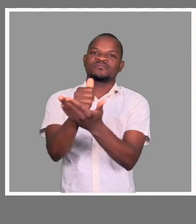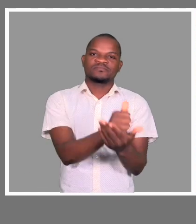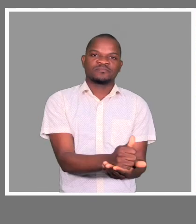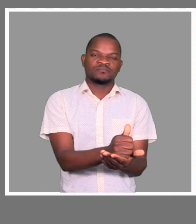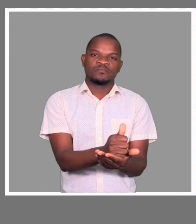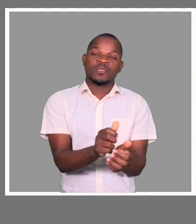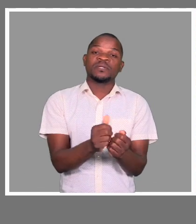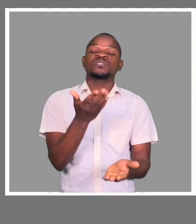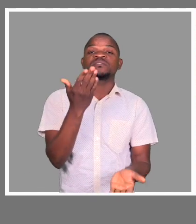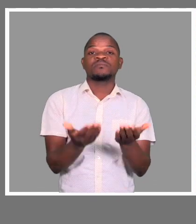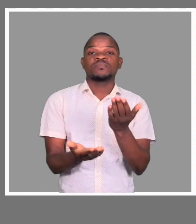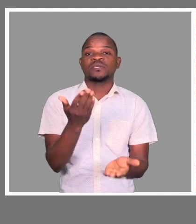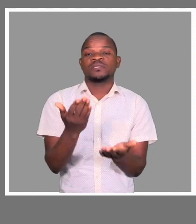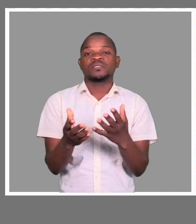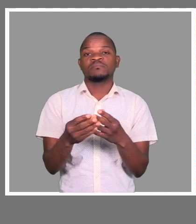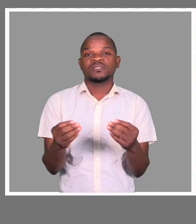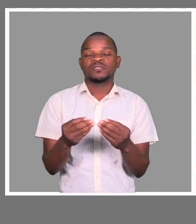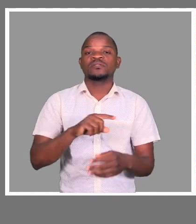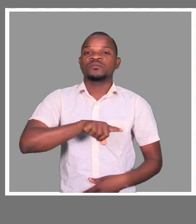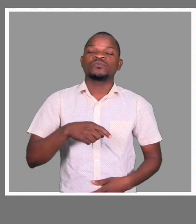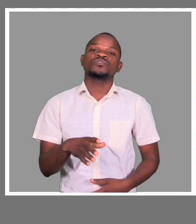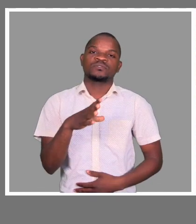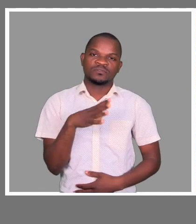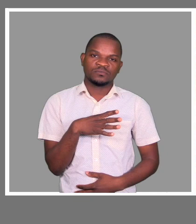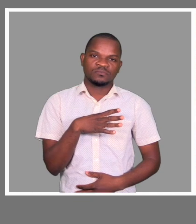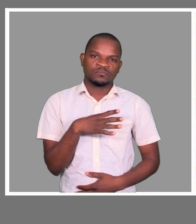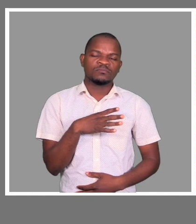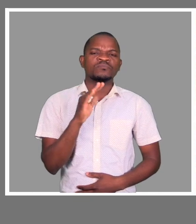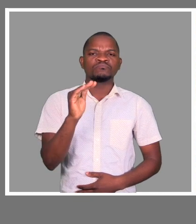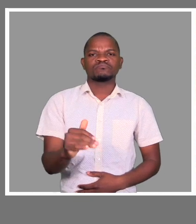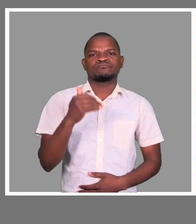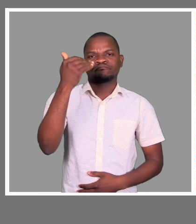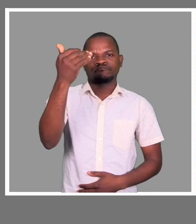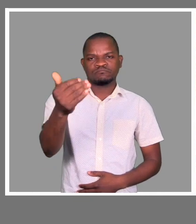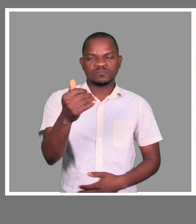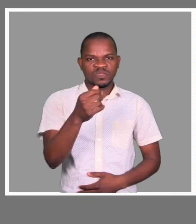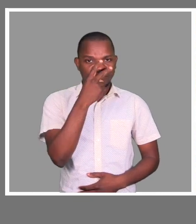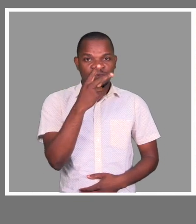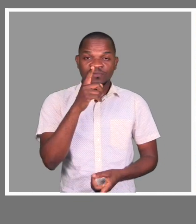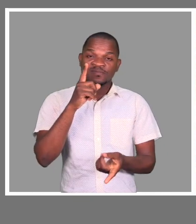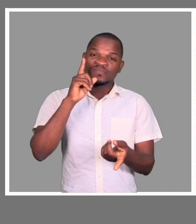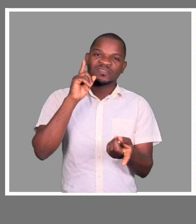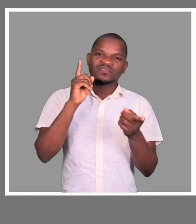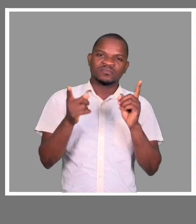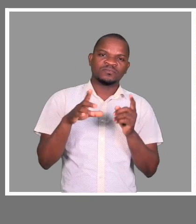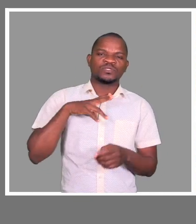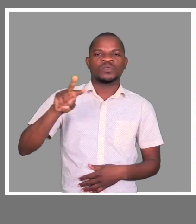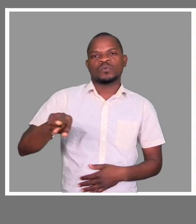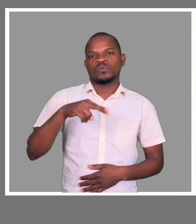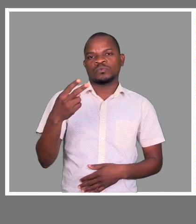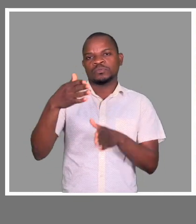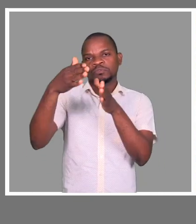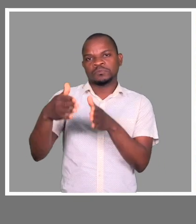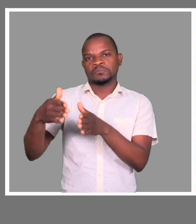meios, como família de superação, e depois vamos ver se tem outras pessoas ou outras associações que